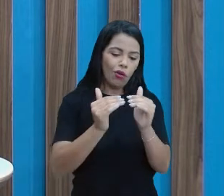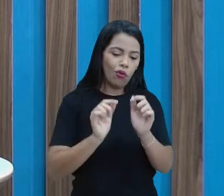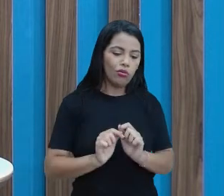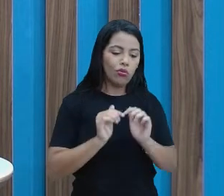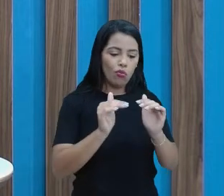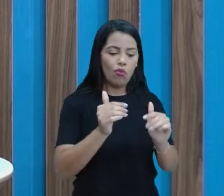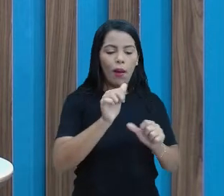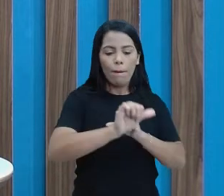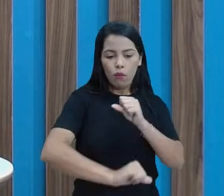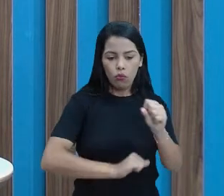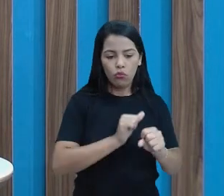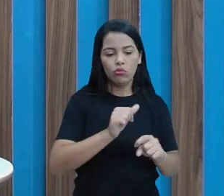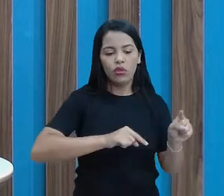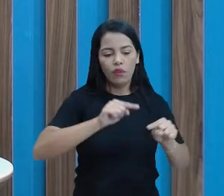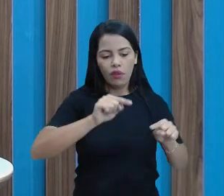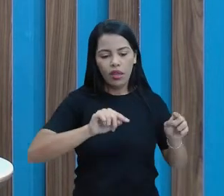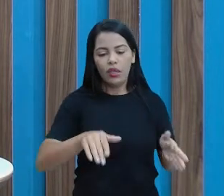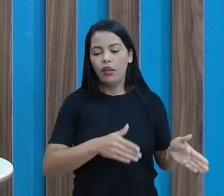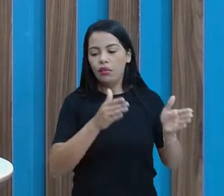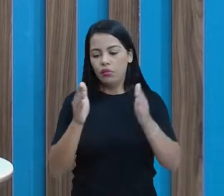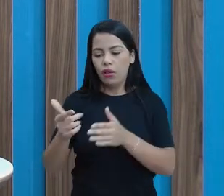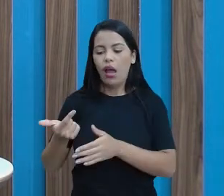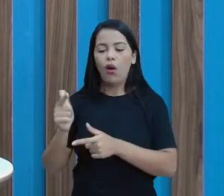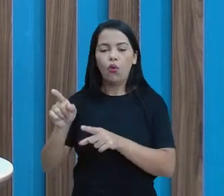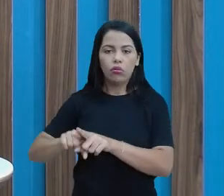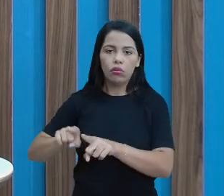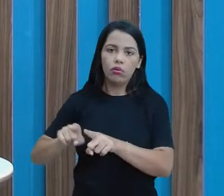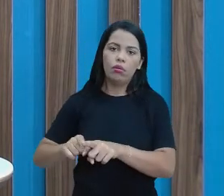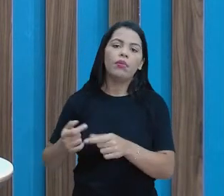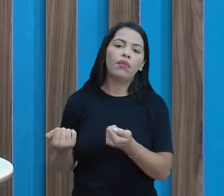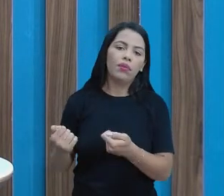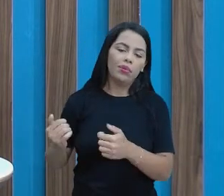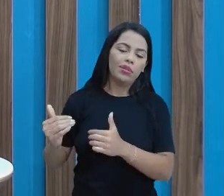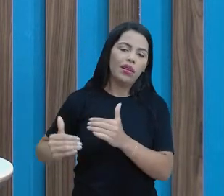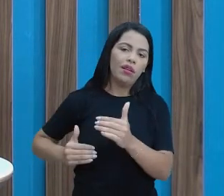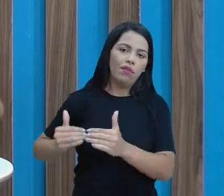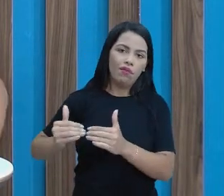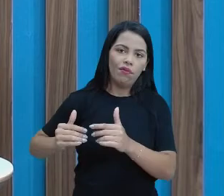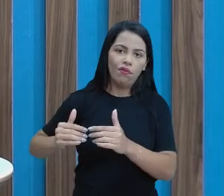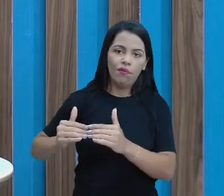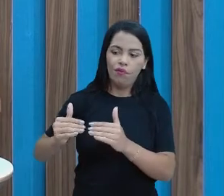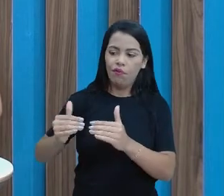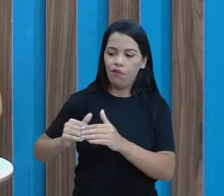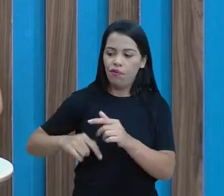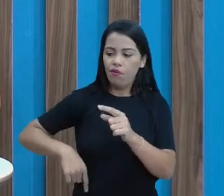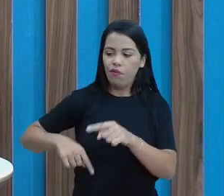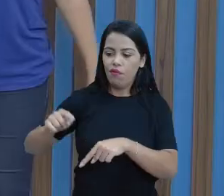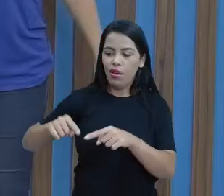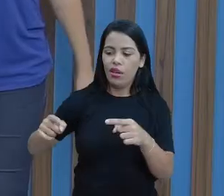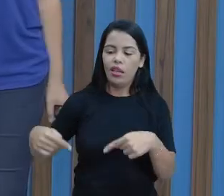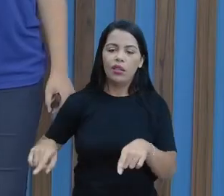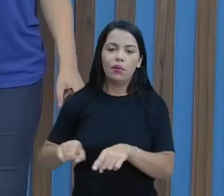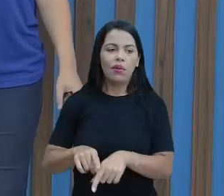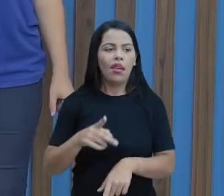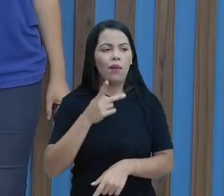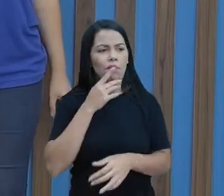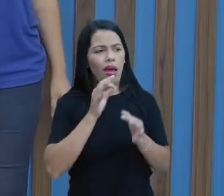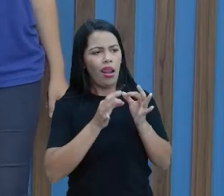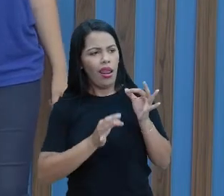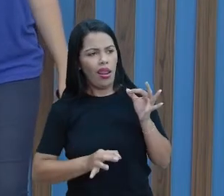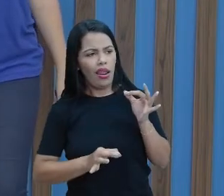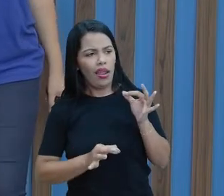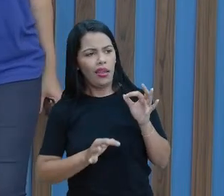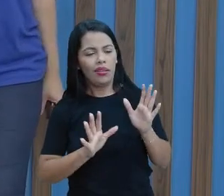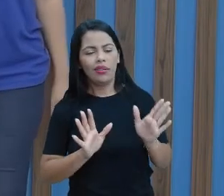uma grandeza, a outra grandeza ela também vai variar, tá bom? Falei muito, não foi, Briane? Nada.